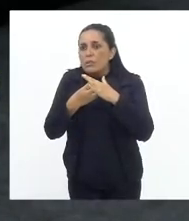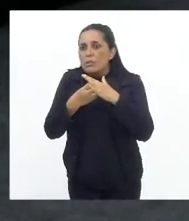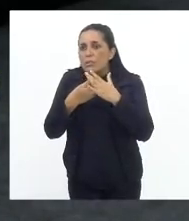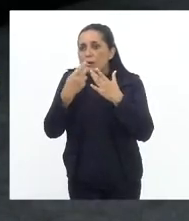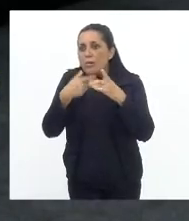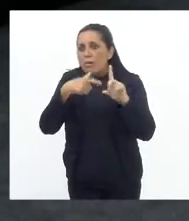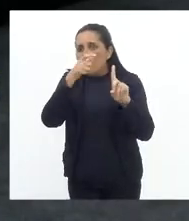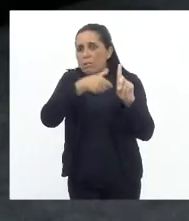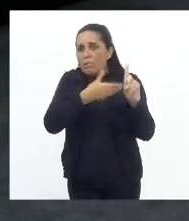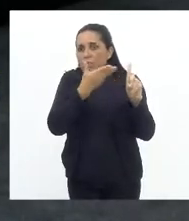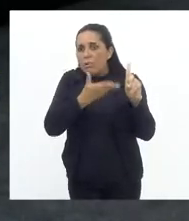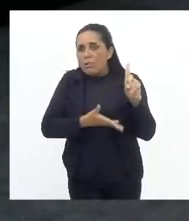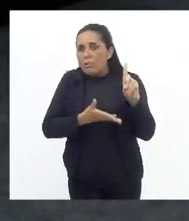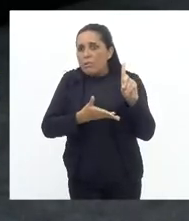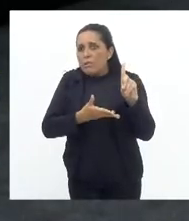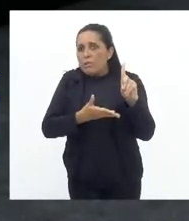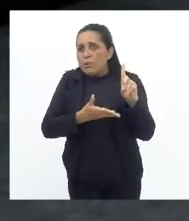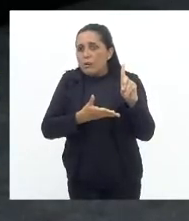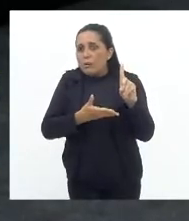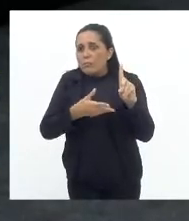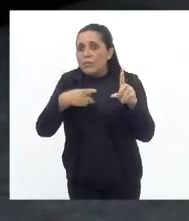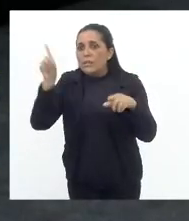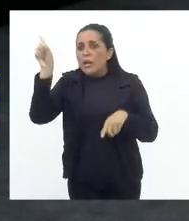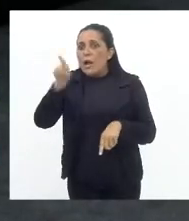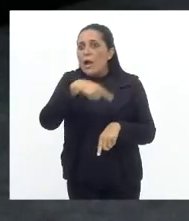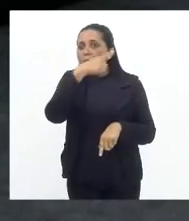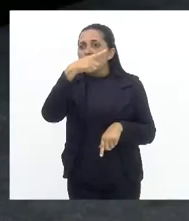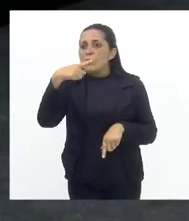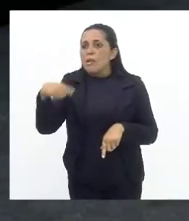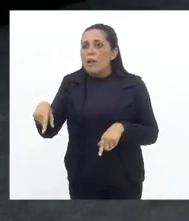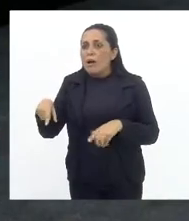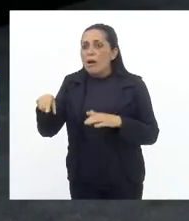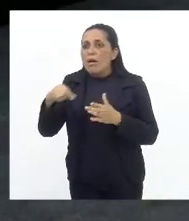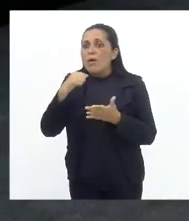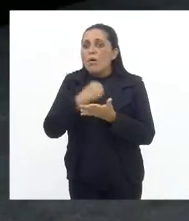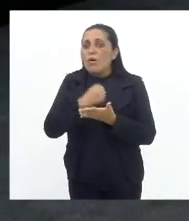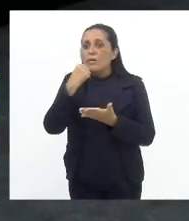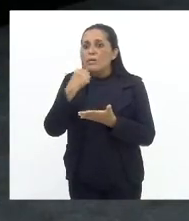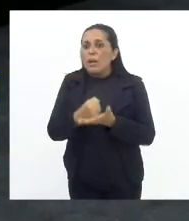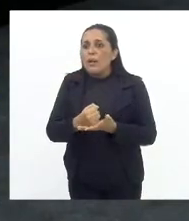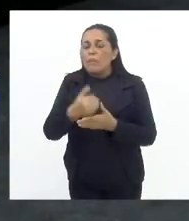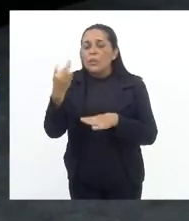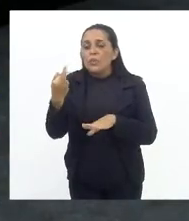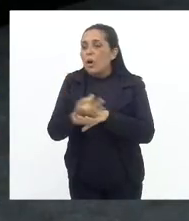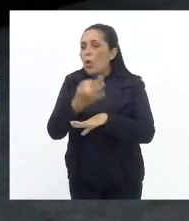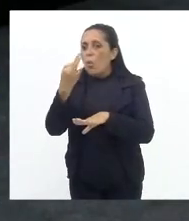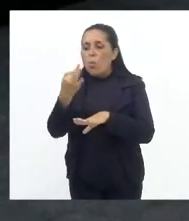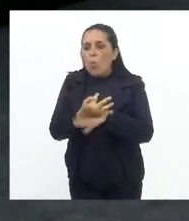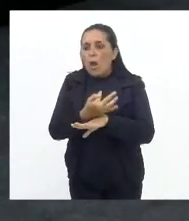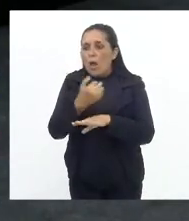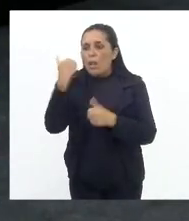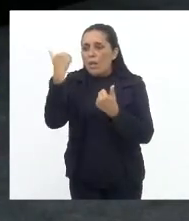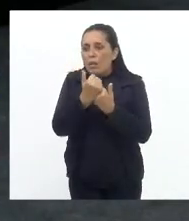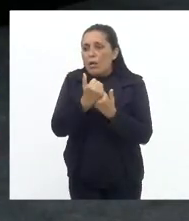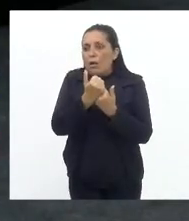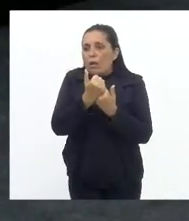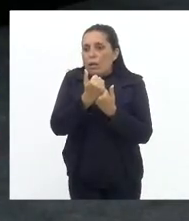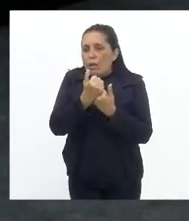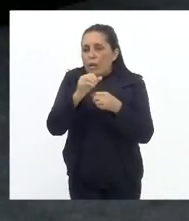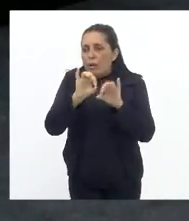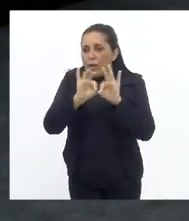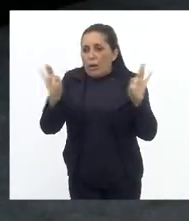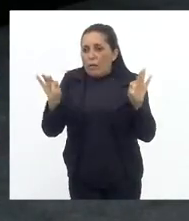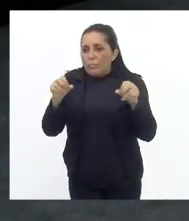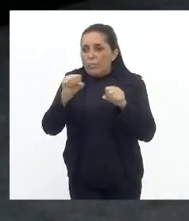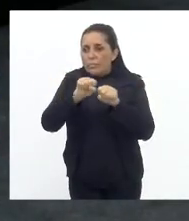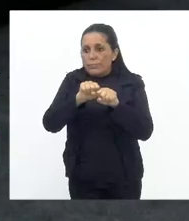que providenciasse cancelar o contrato porque ela não aguenta mais substituir cabo